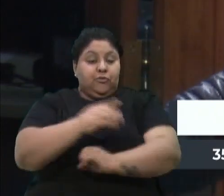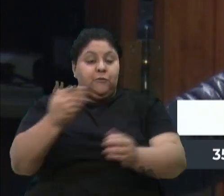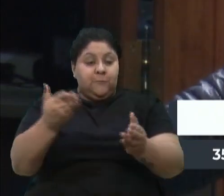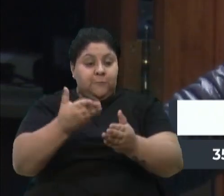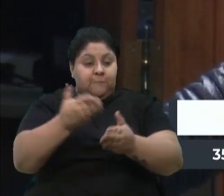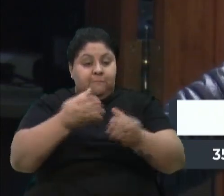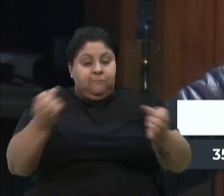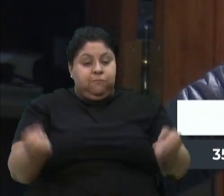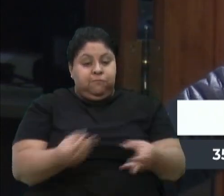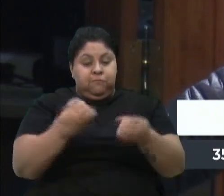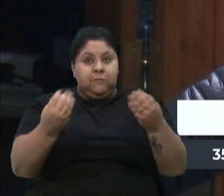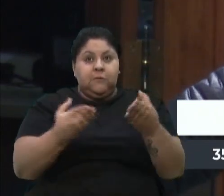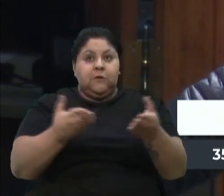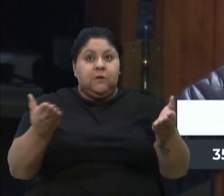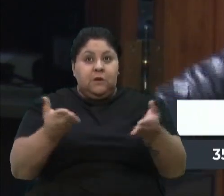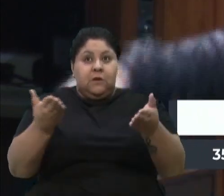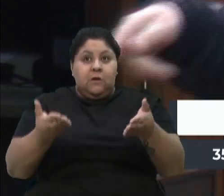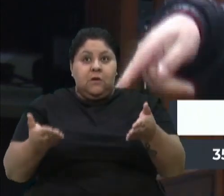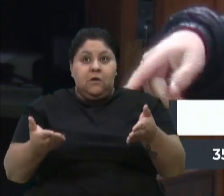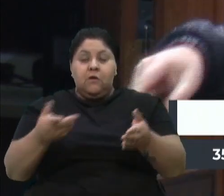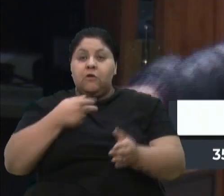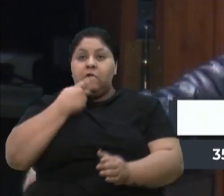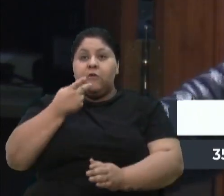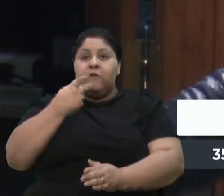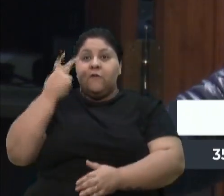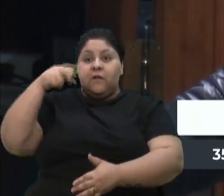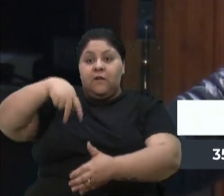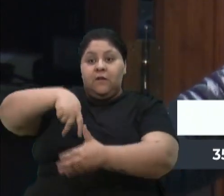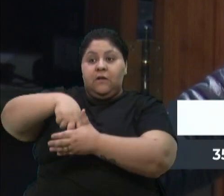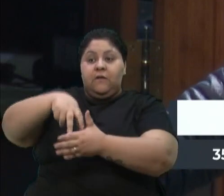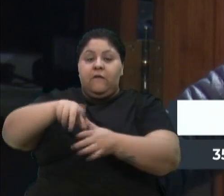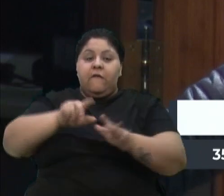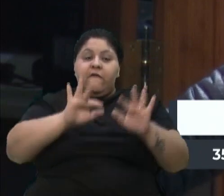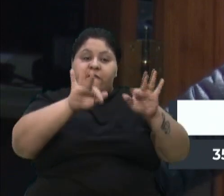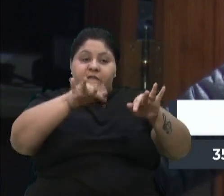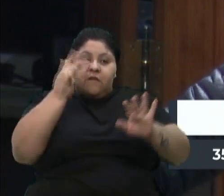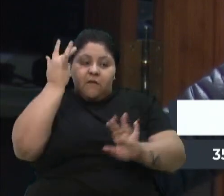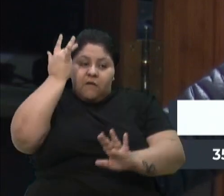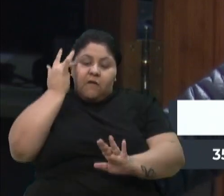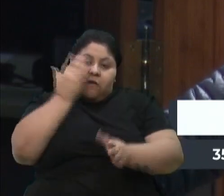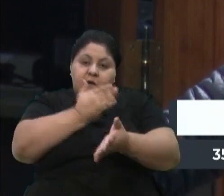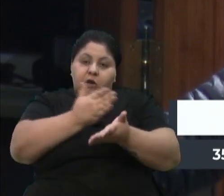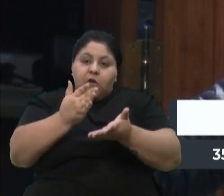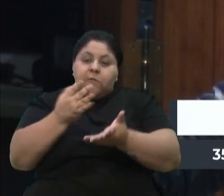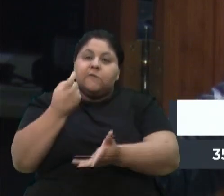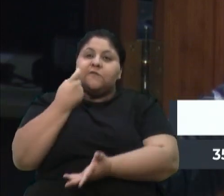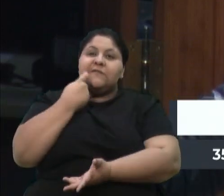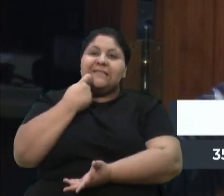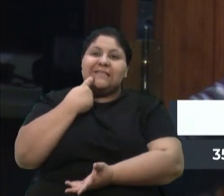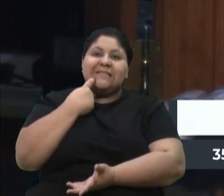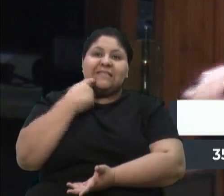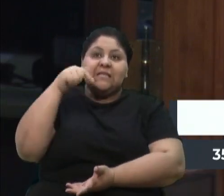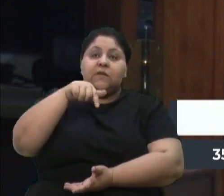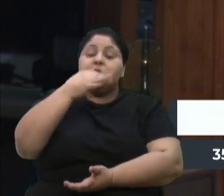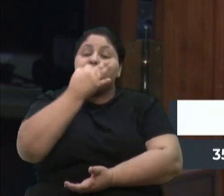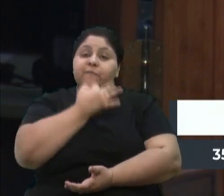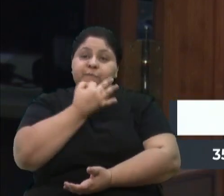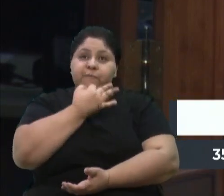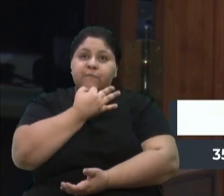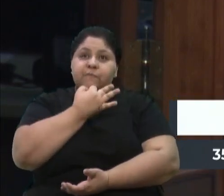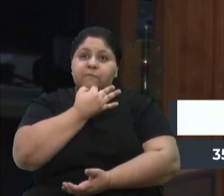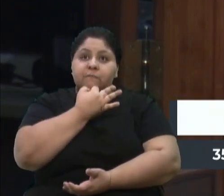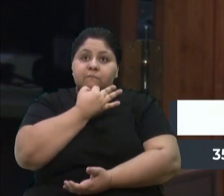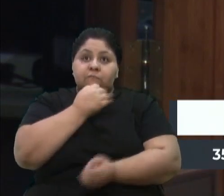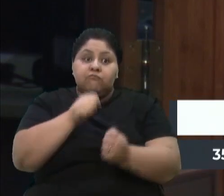que eu vou trazer à tribuna hoje termina amanhã, né? E começou ainda na sexta-feira, aqui em Caxias do Sul, um